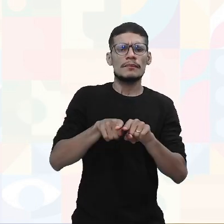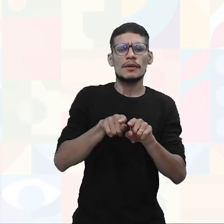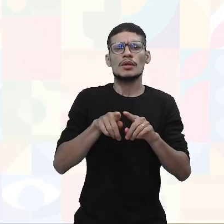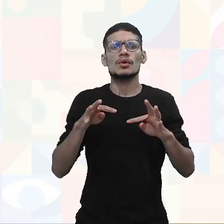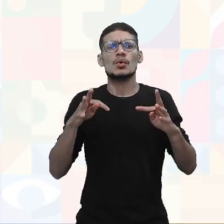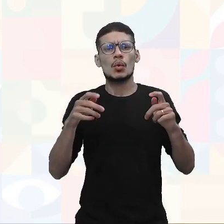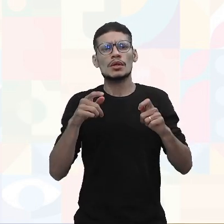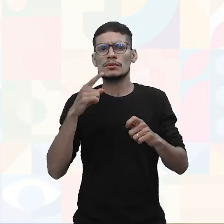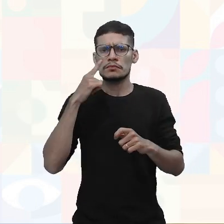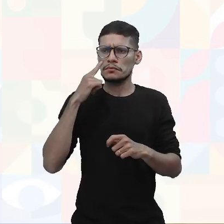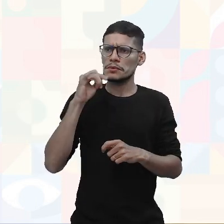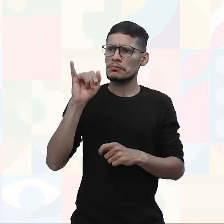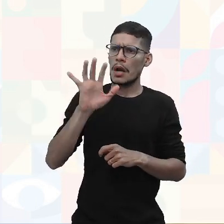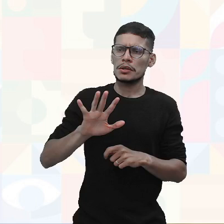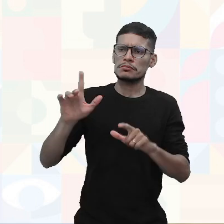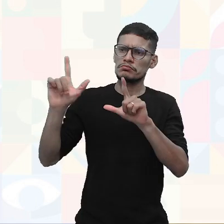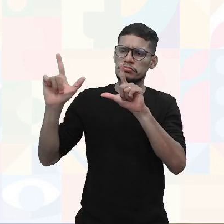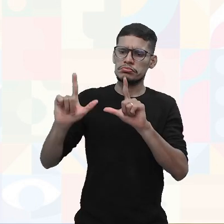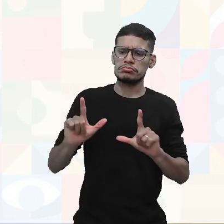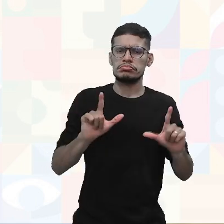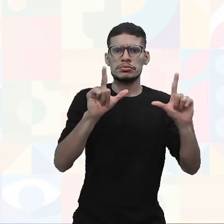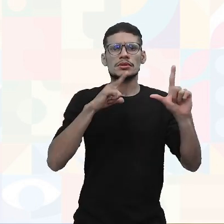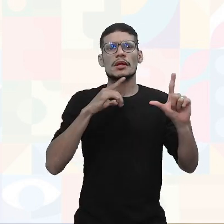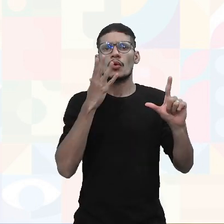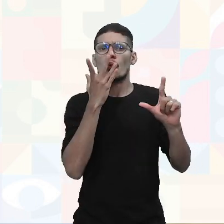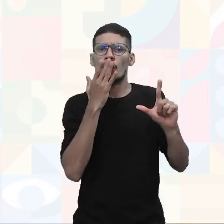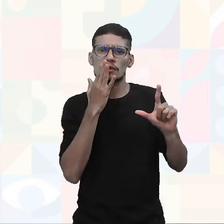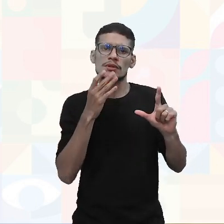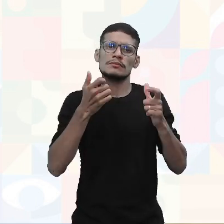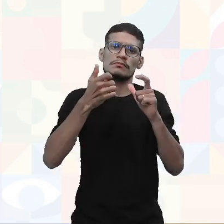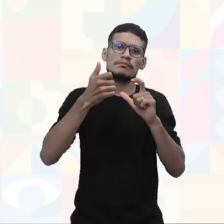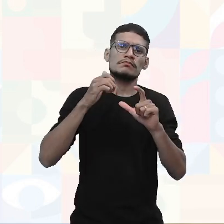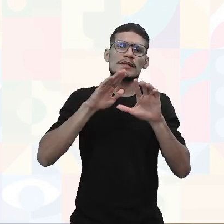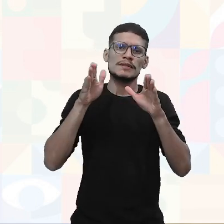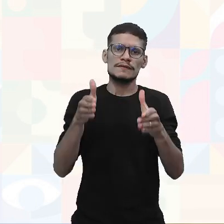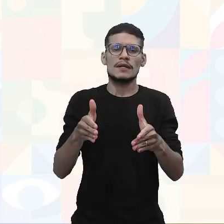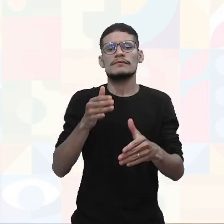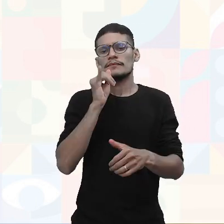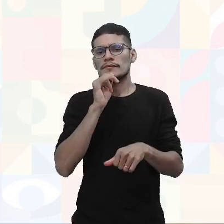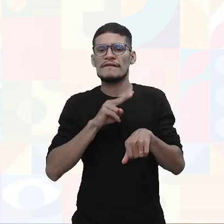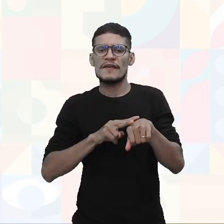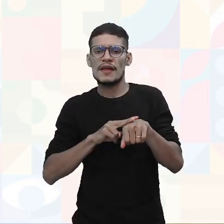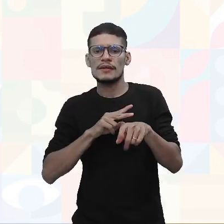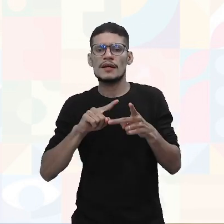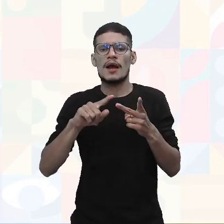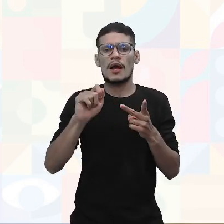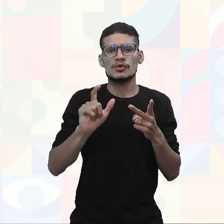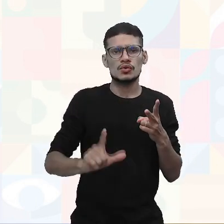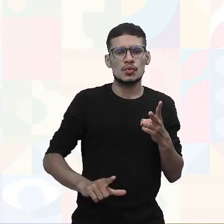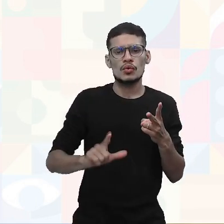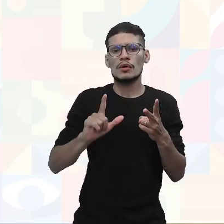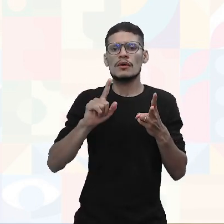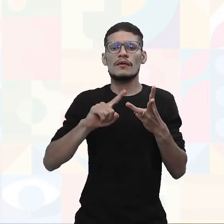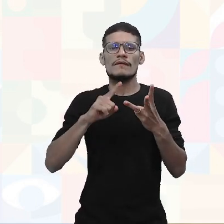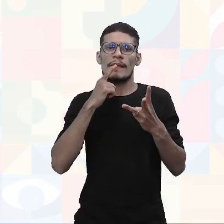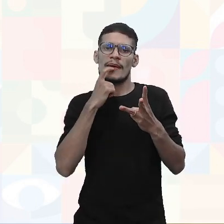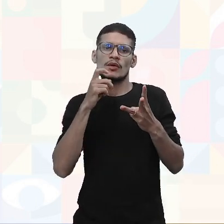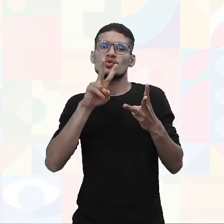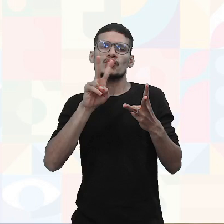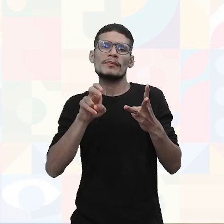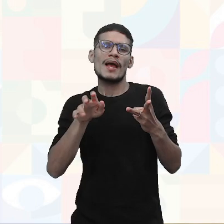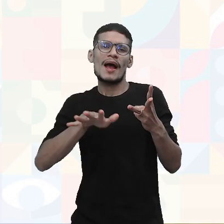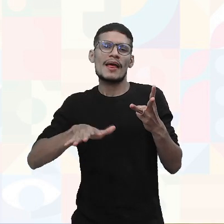a gente pode observar no slide, vão ter cores características, né? O verde, o azul, no caso o vermelho para a questão dos equipamentos de combate a incêndio